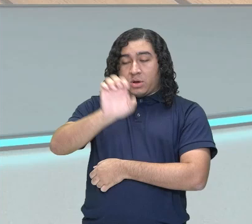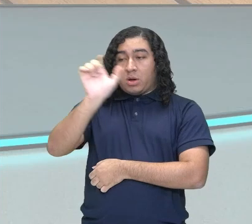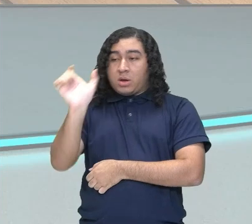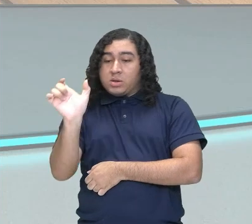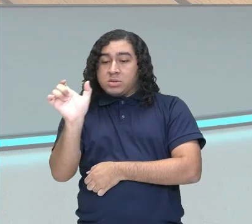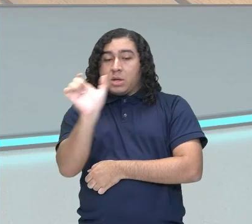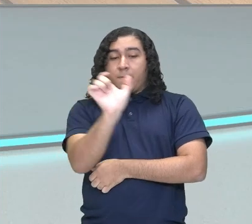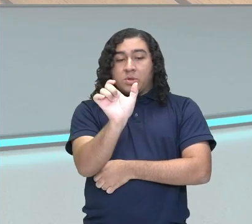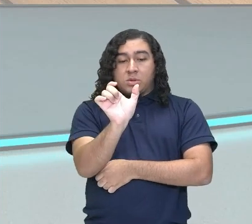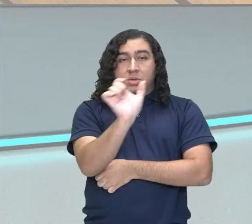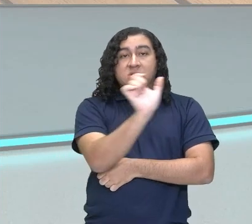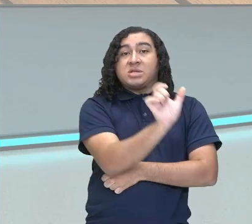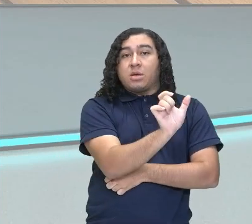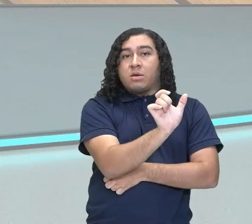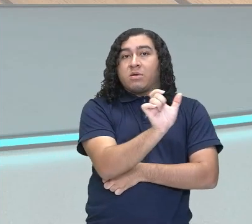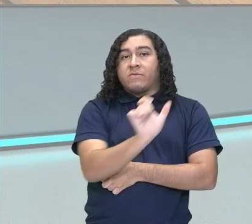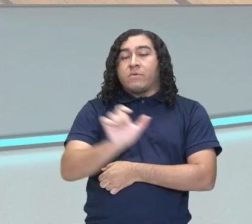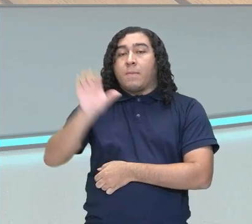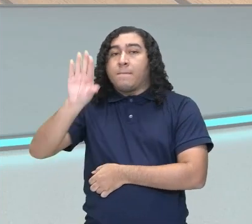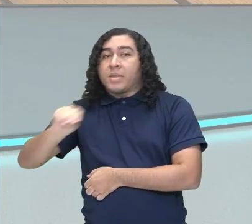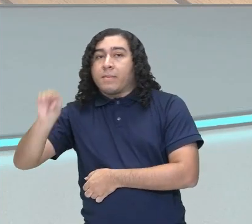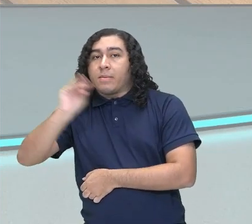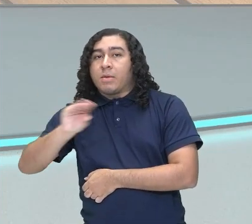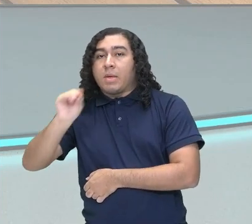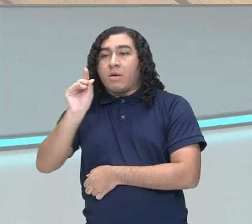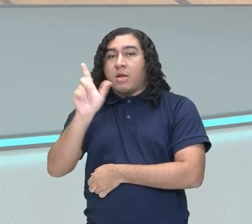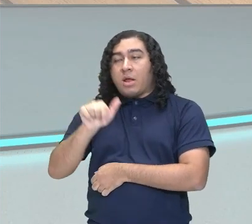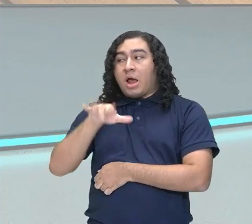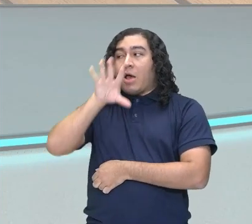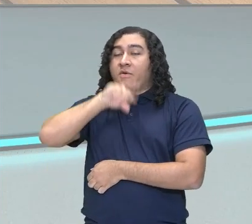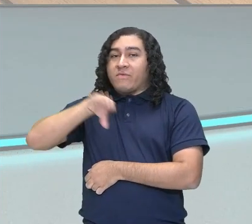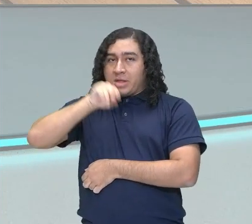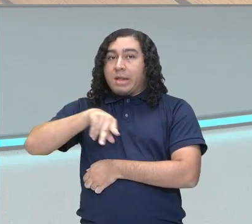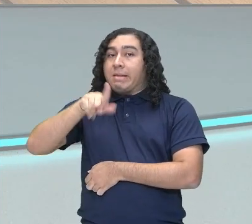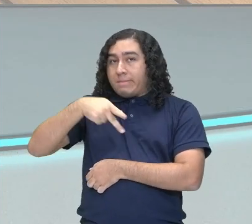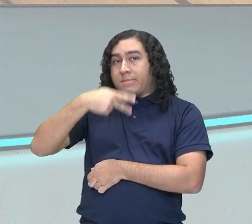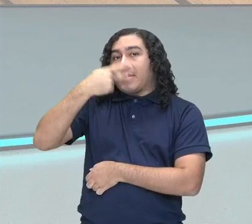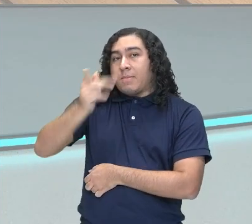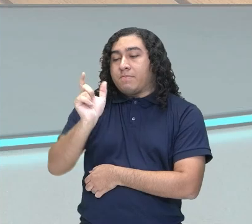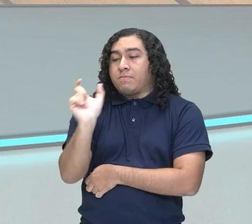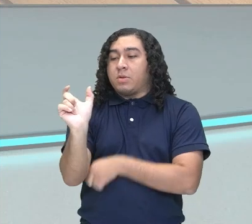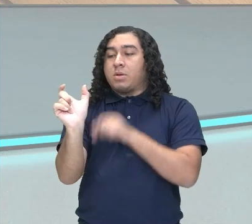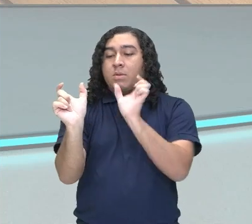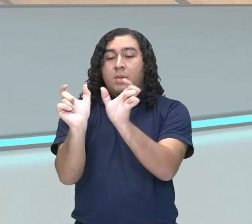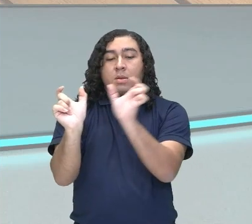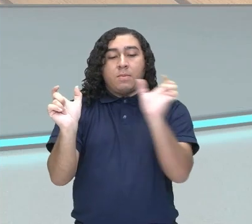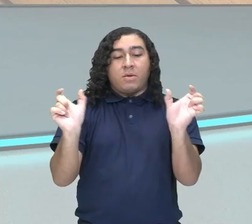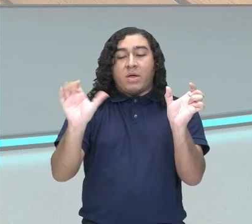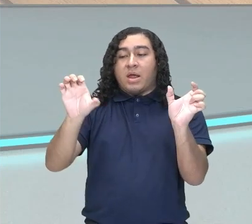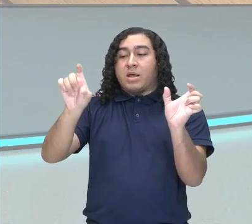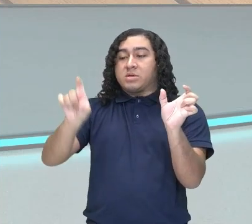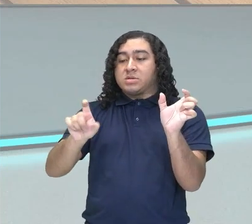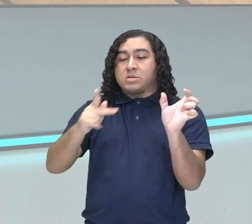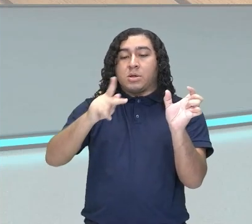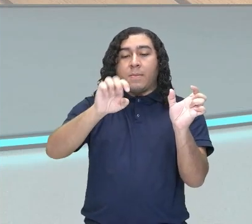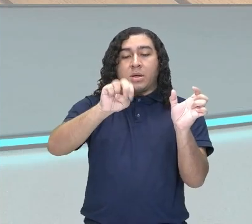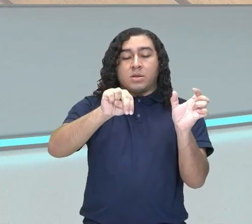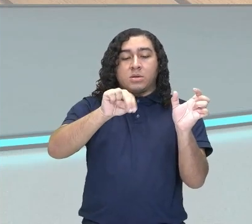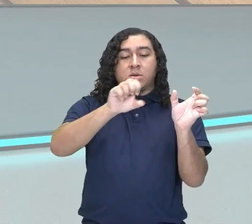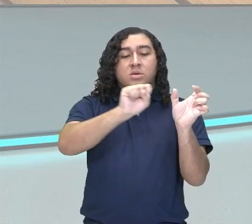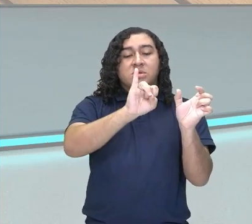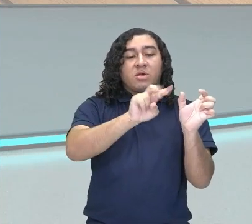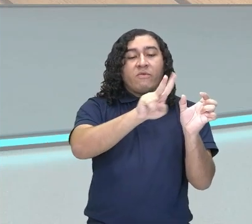Expensive. Você abre e fecha sua boca 3 vezes, ou seja, a palavra expensive tem 3